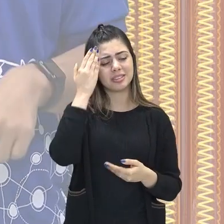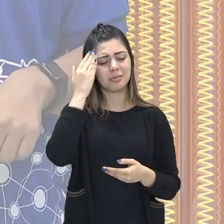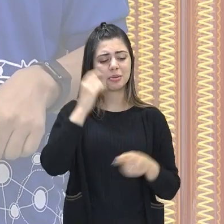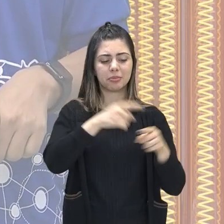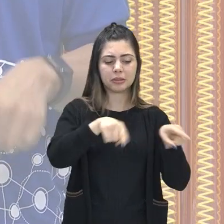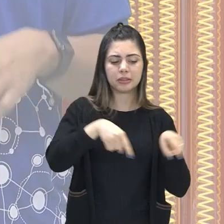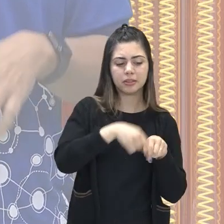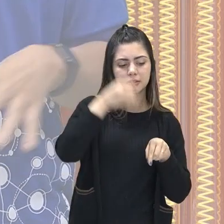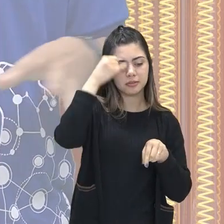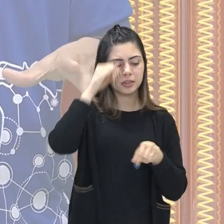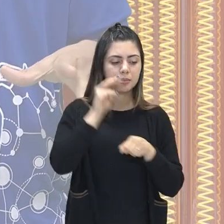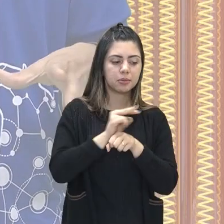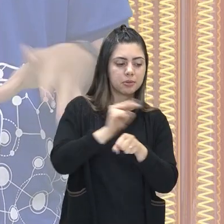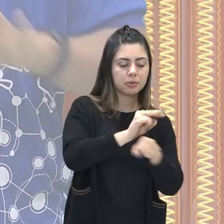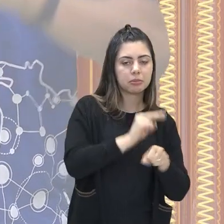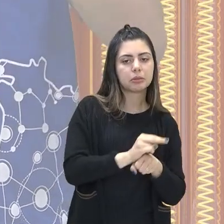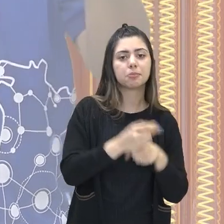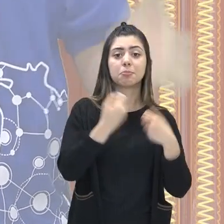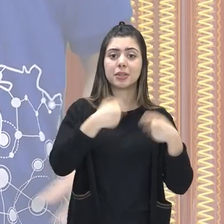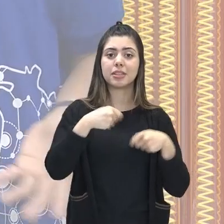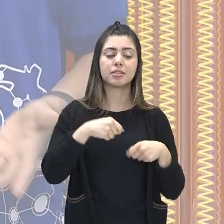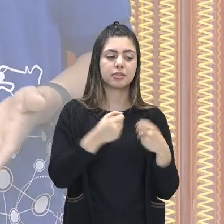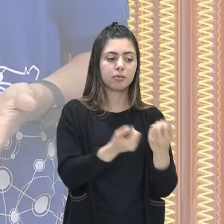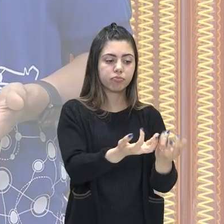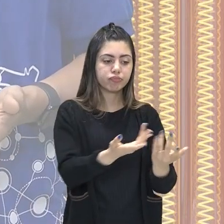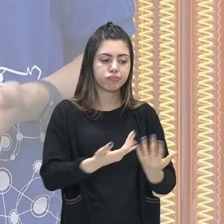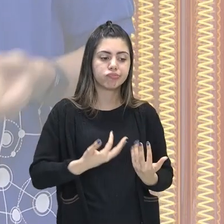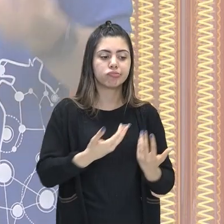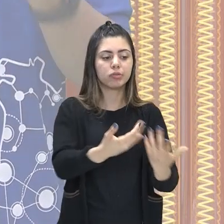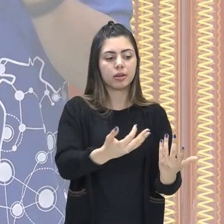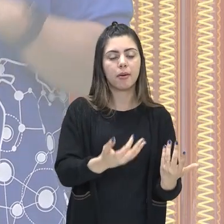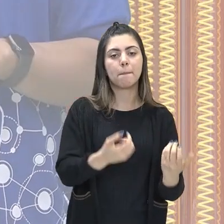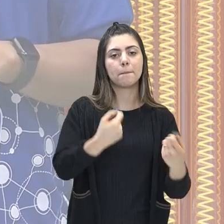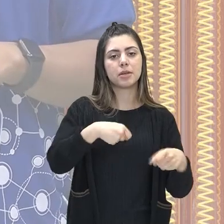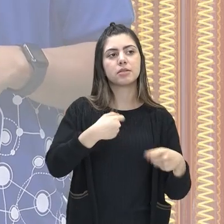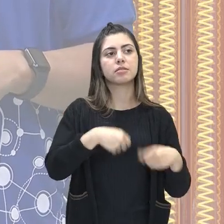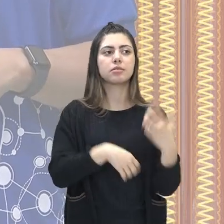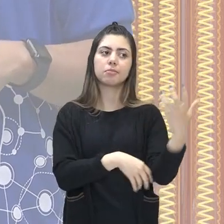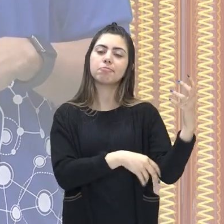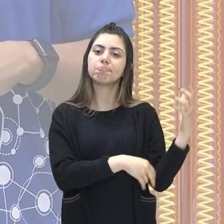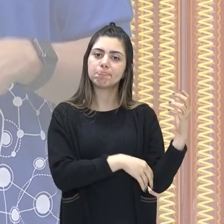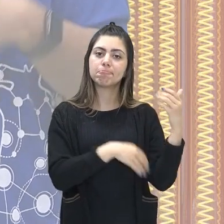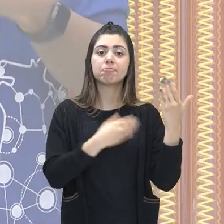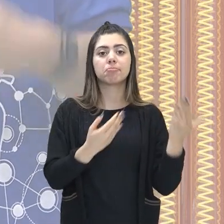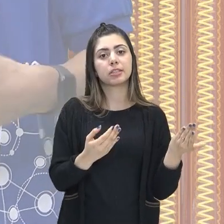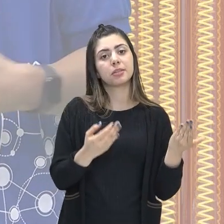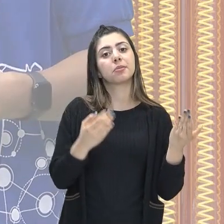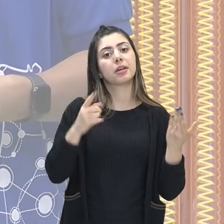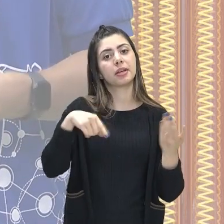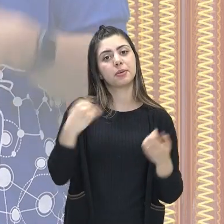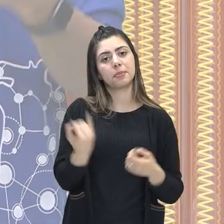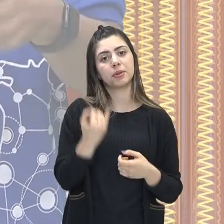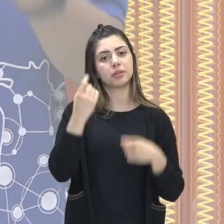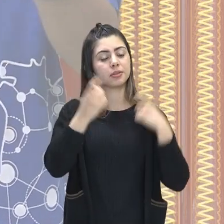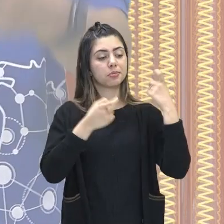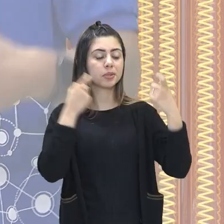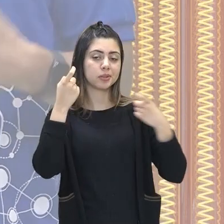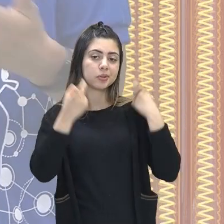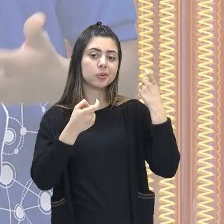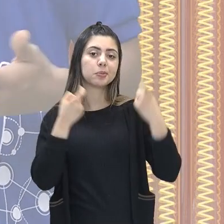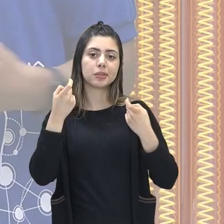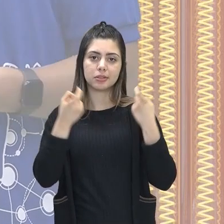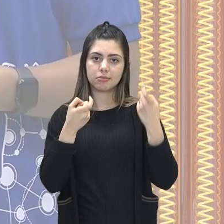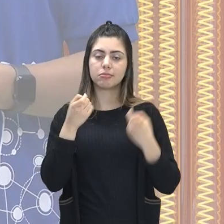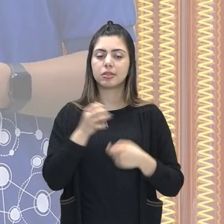as próprias plantações precisam para sobreviver de um ambiente bom, né? Então esse tem que ser um tipo de preocupação e tem sido a preocupação